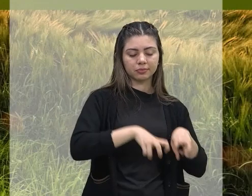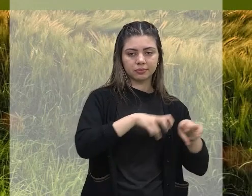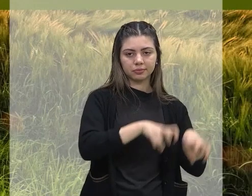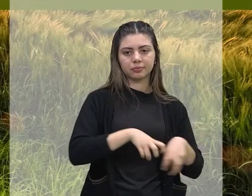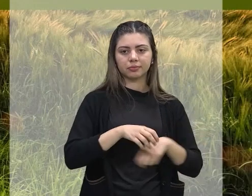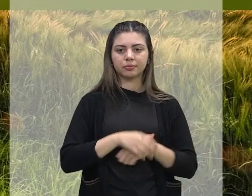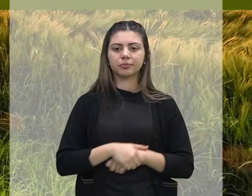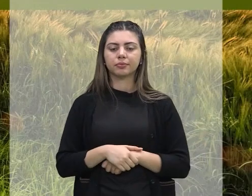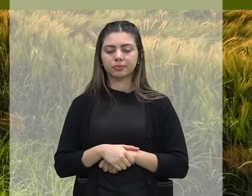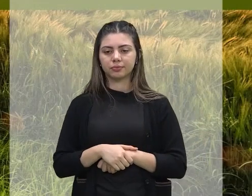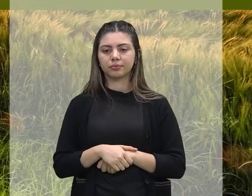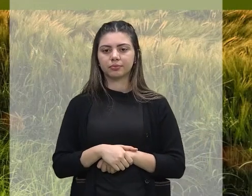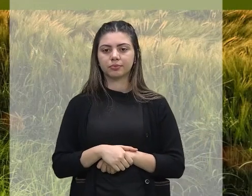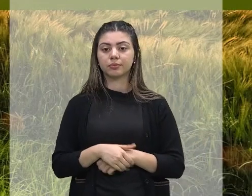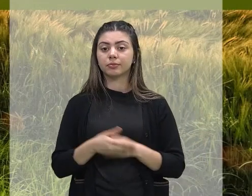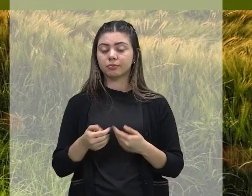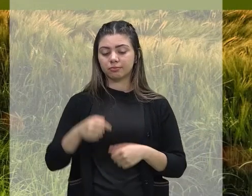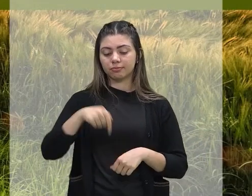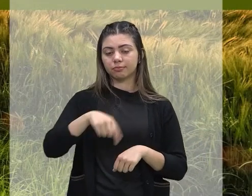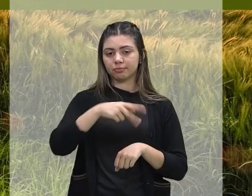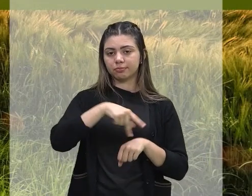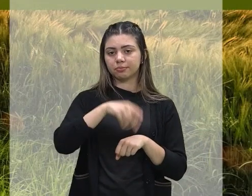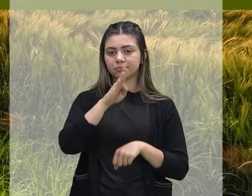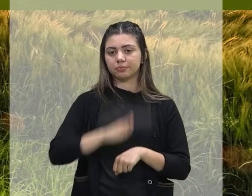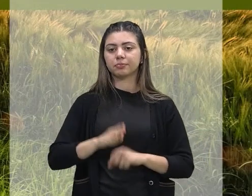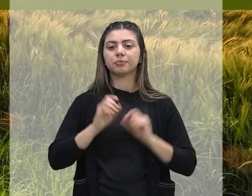né? Então, nós temos aí no Brasil,